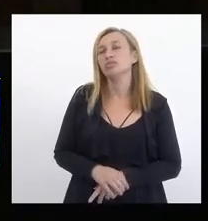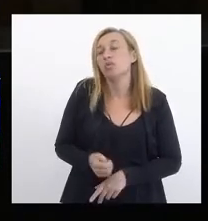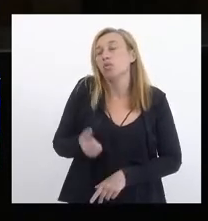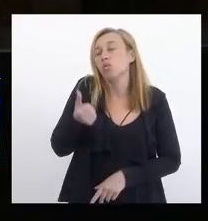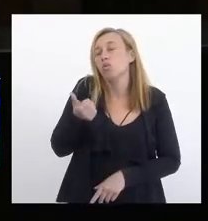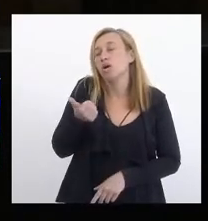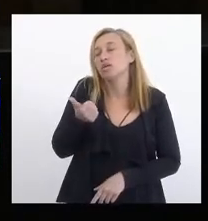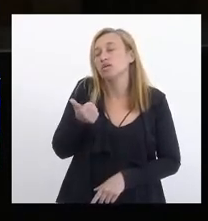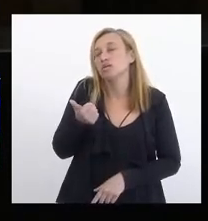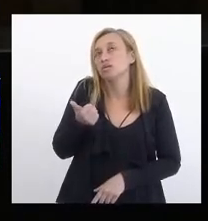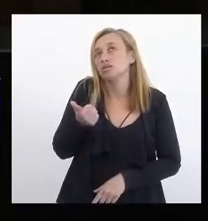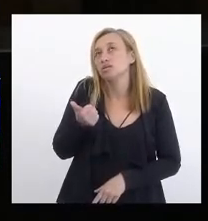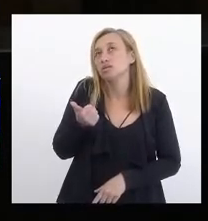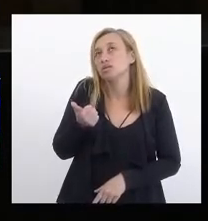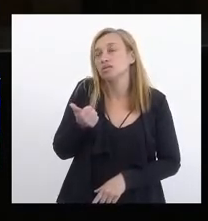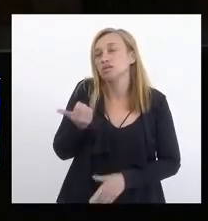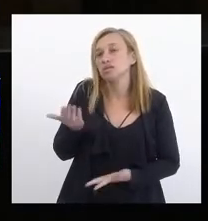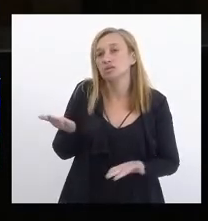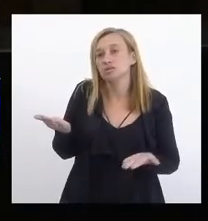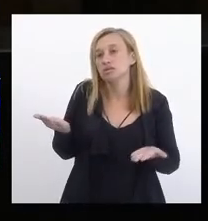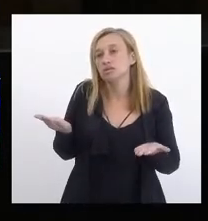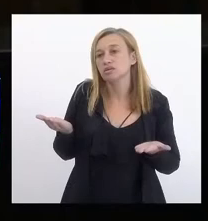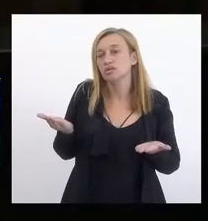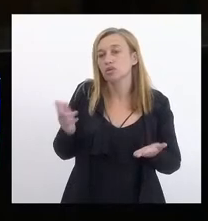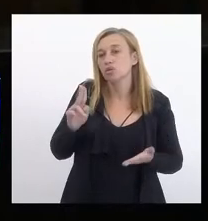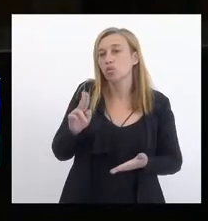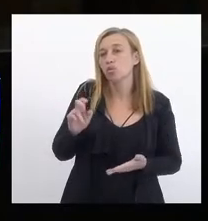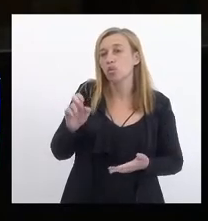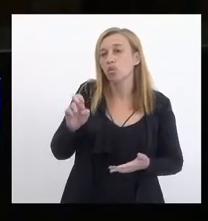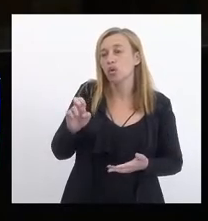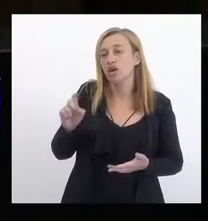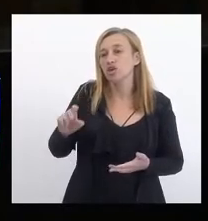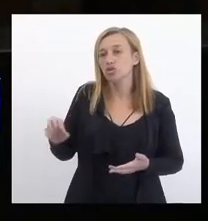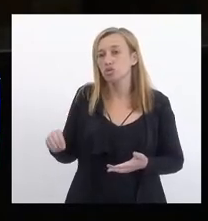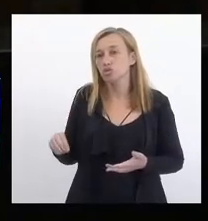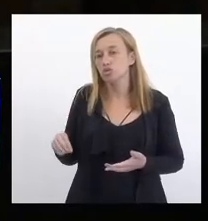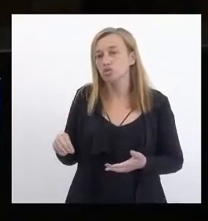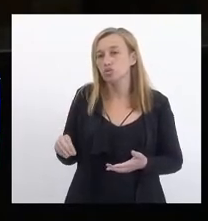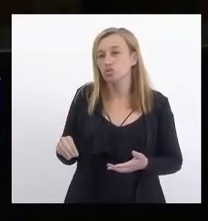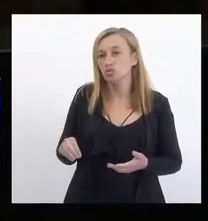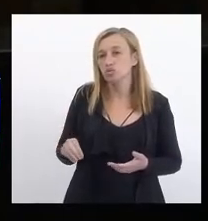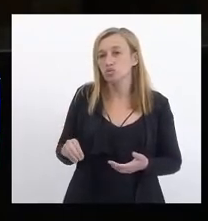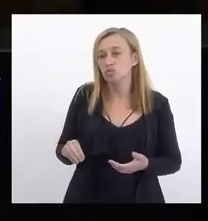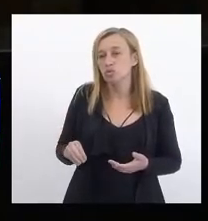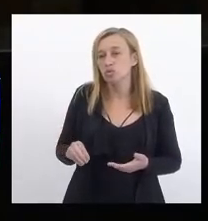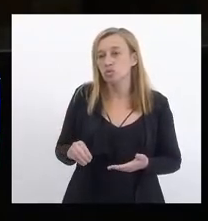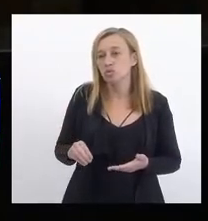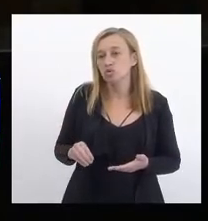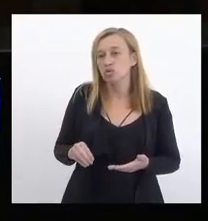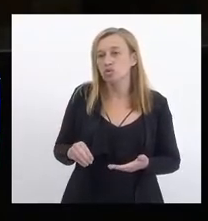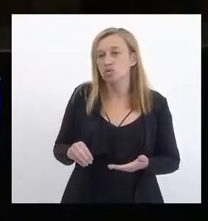quase que dado a UESO um tratamento que